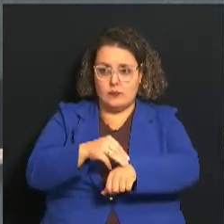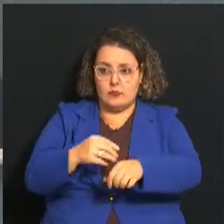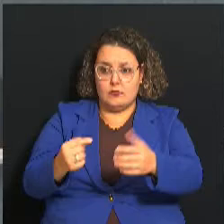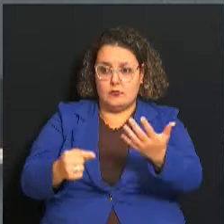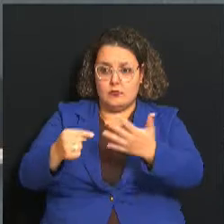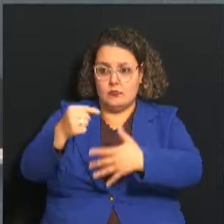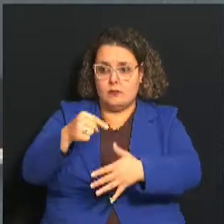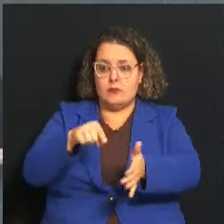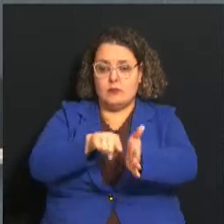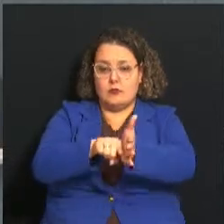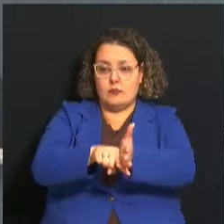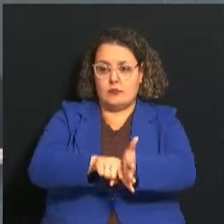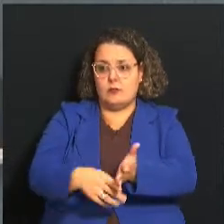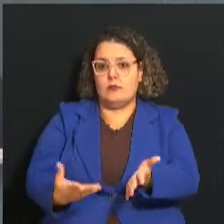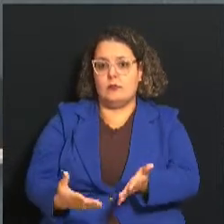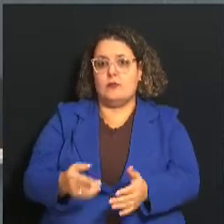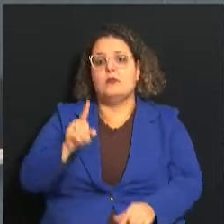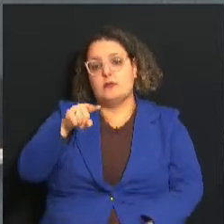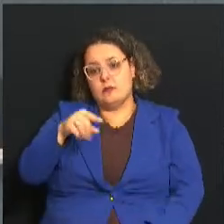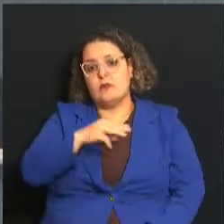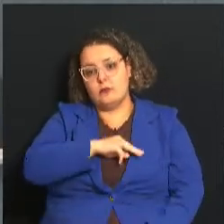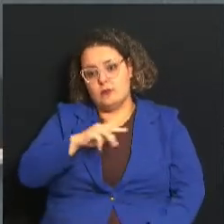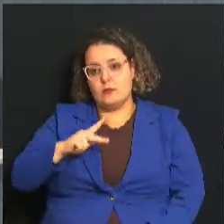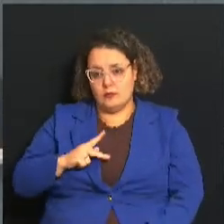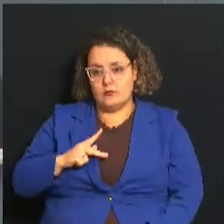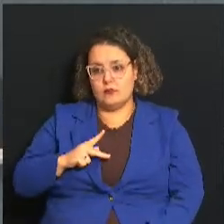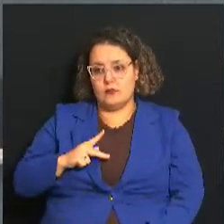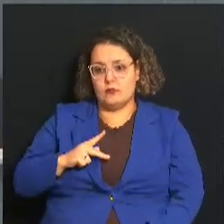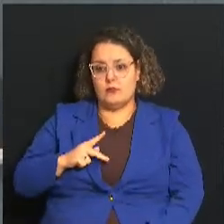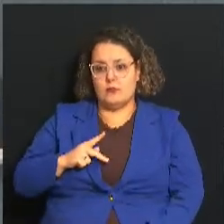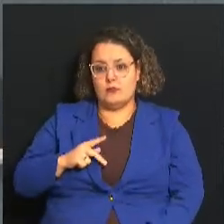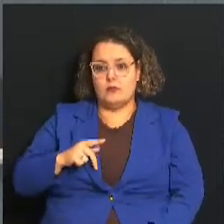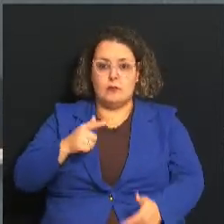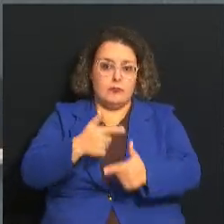aí tem que ir para o Ministério Público, aí o problema parece ser nosso.